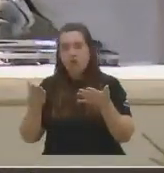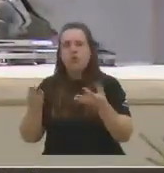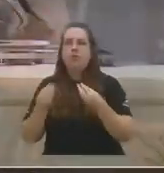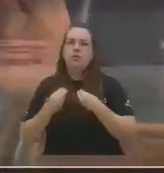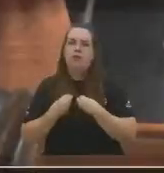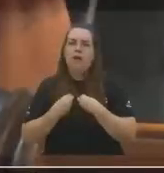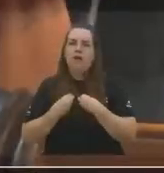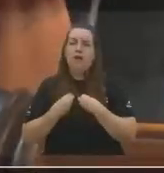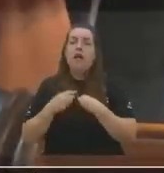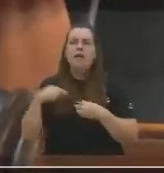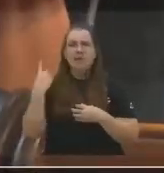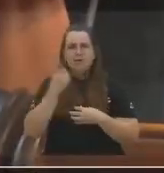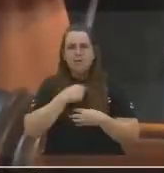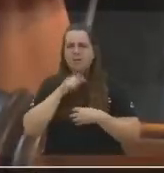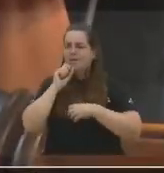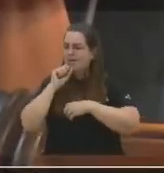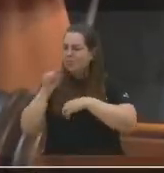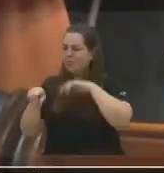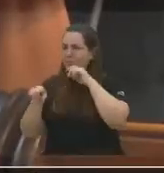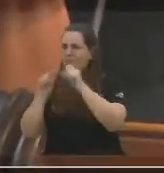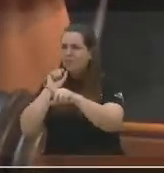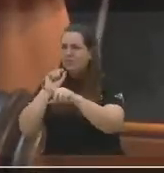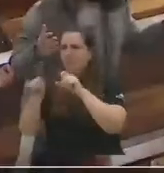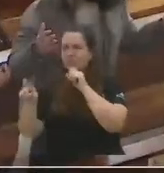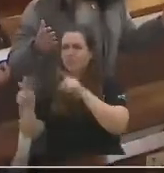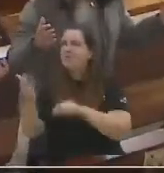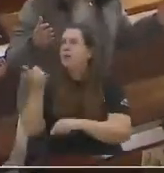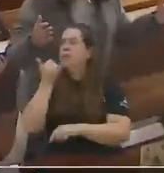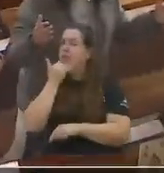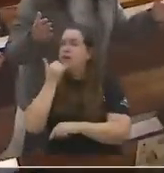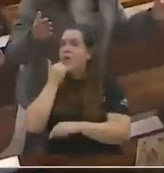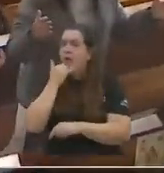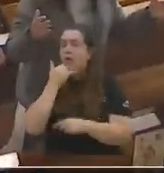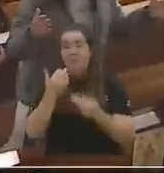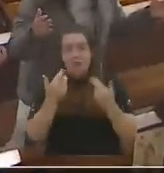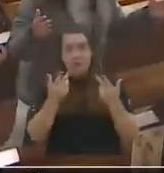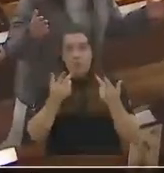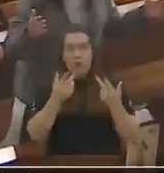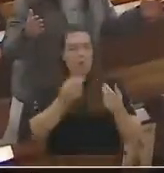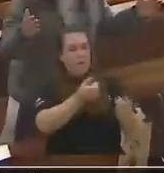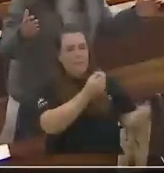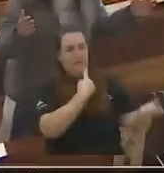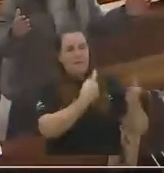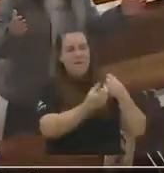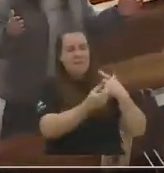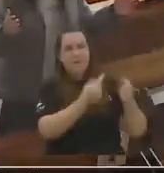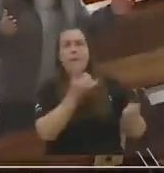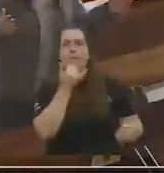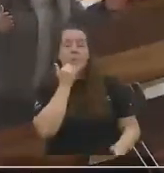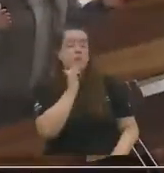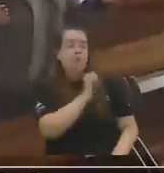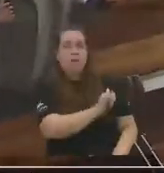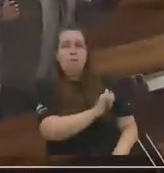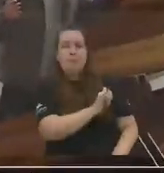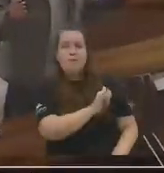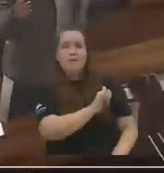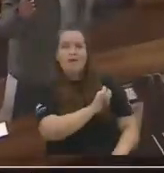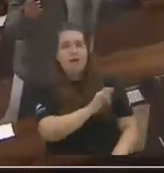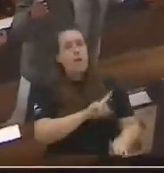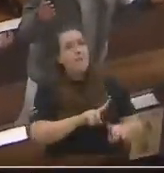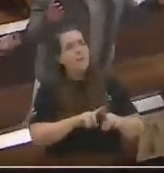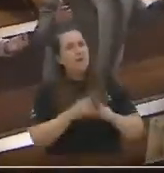hoje, perdoai-nos as nossas ofensas, assim como nós perdoamos a quem nos tem